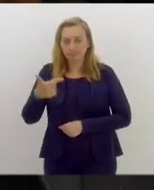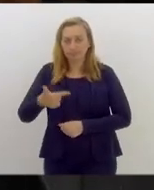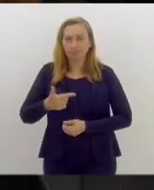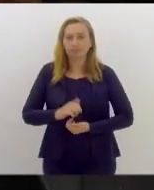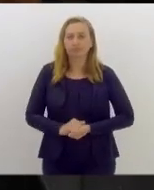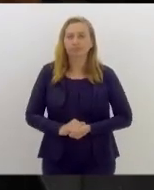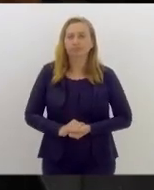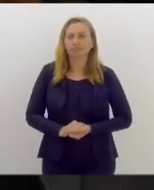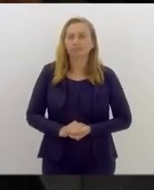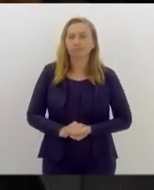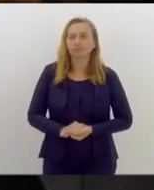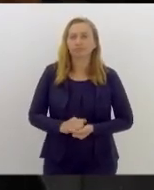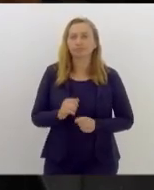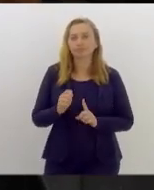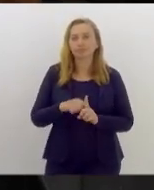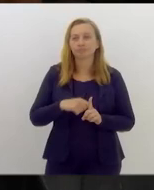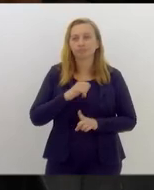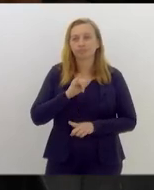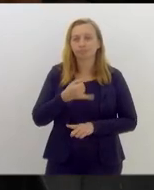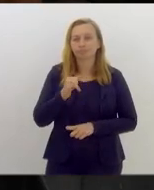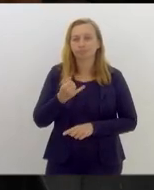2022, no mês de janeiro,